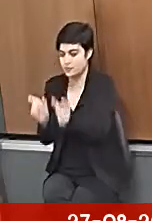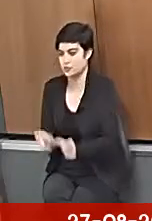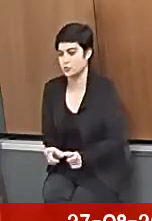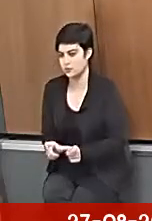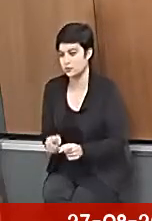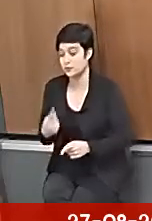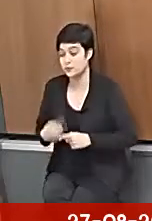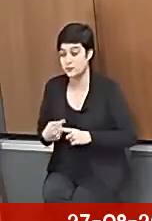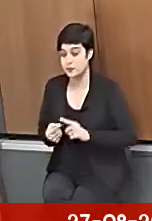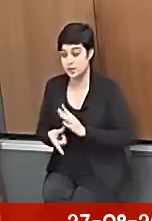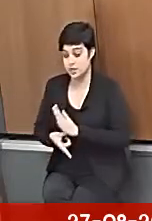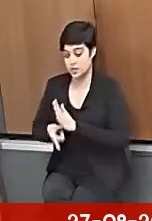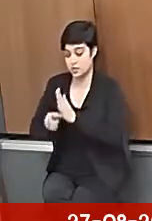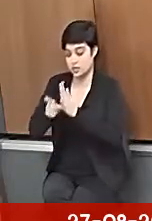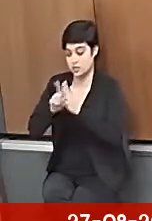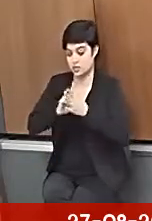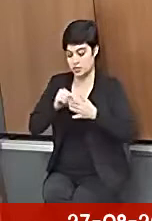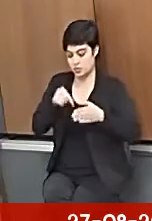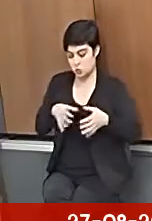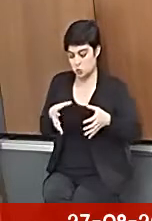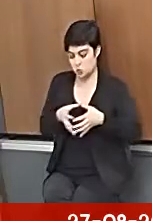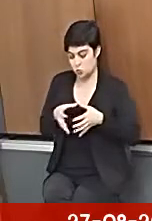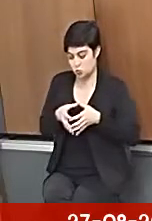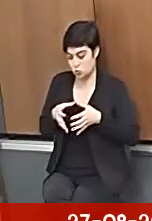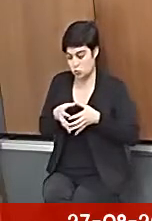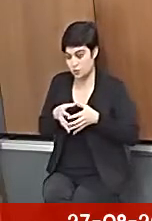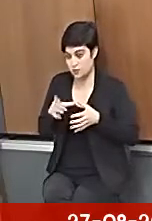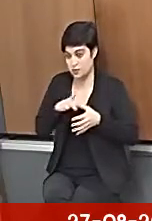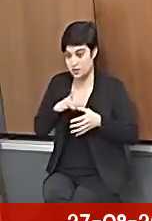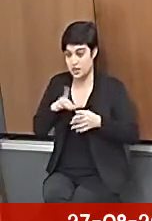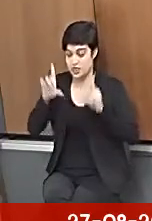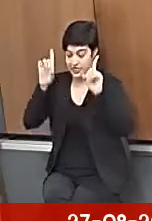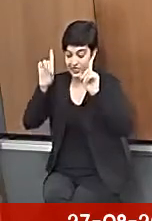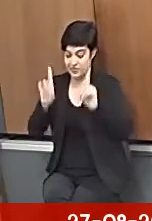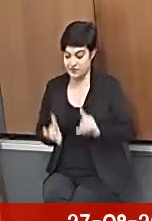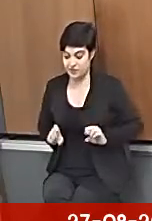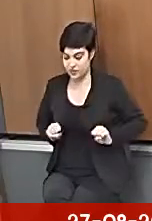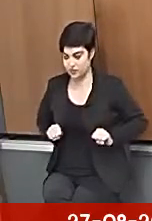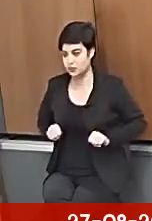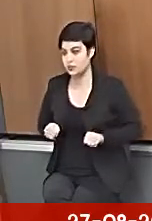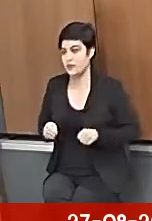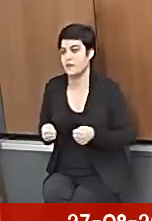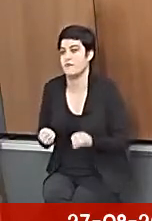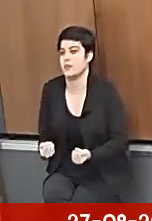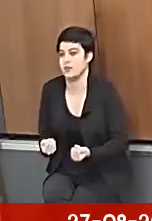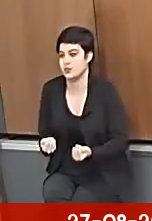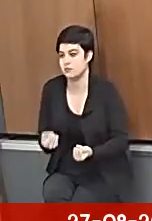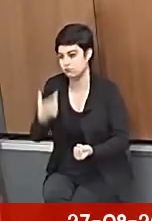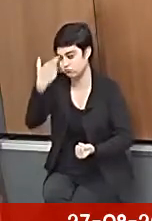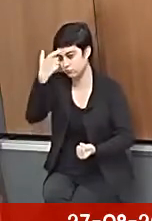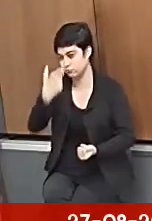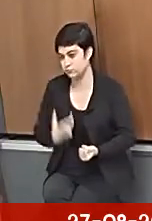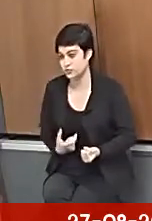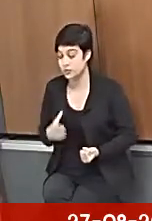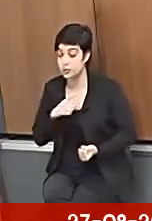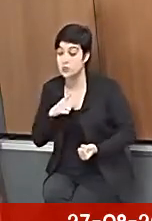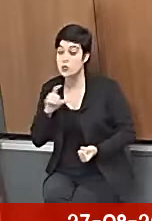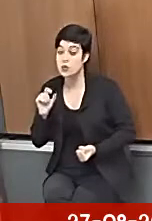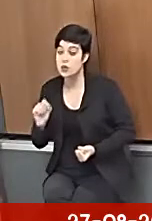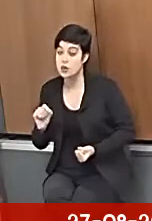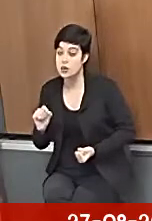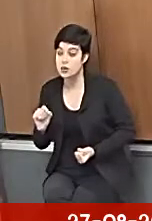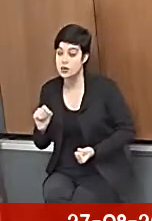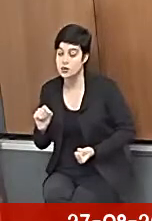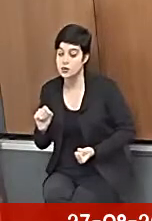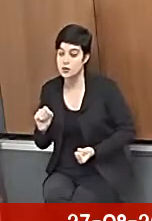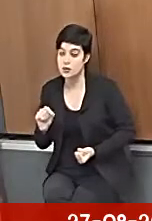antes dessa comissão se chamar de a comissão de defesa dos direitos da pessoa com deficiência existe uma palavra